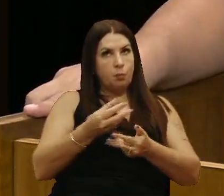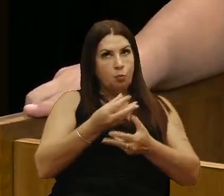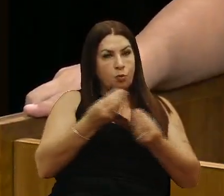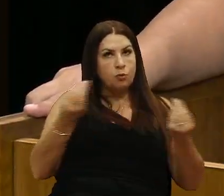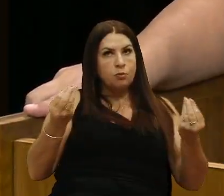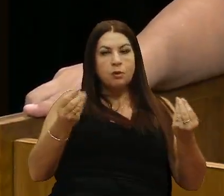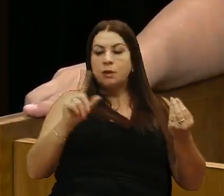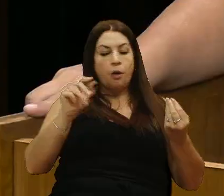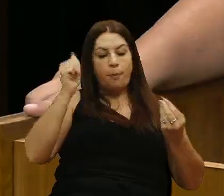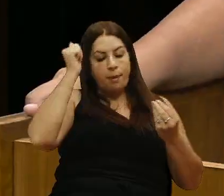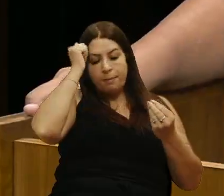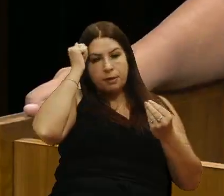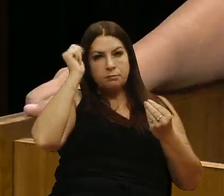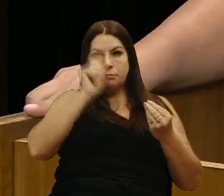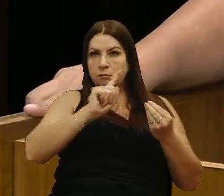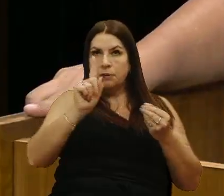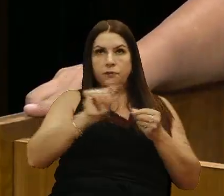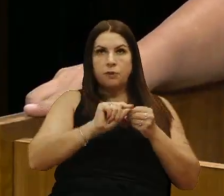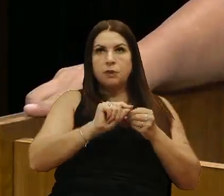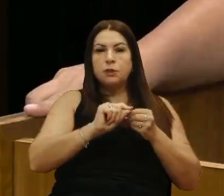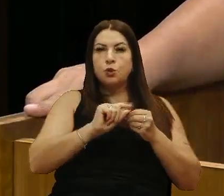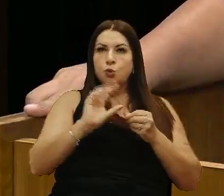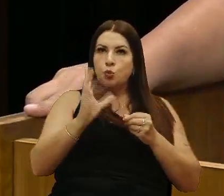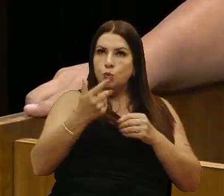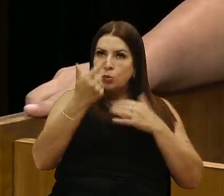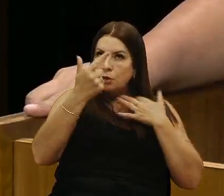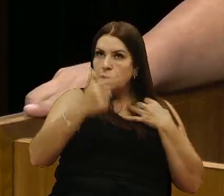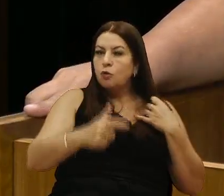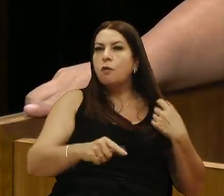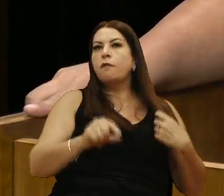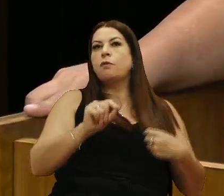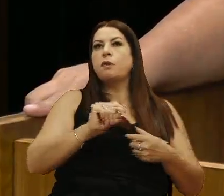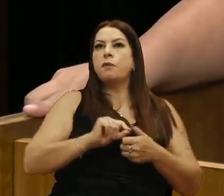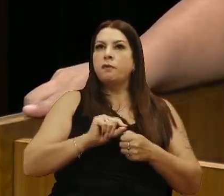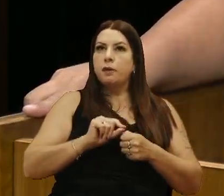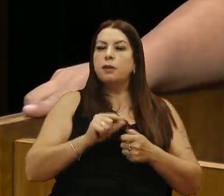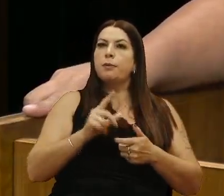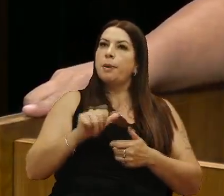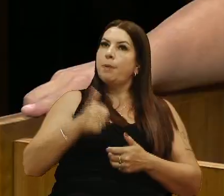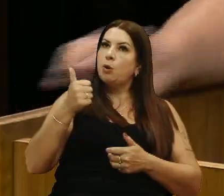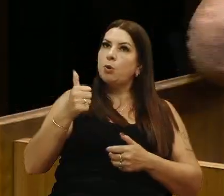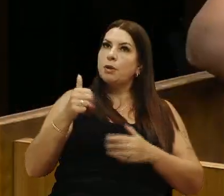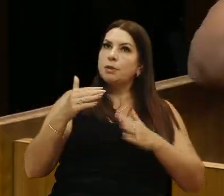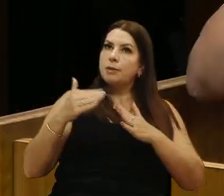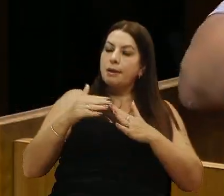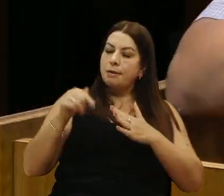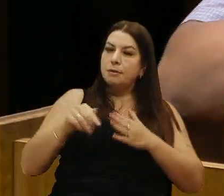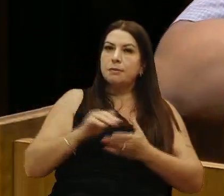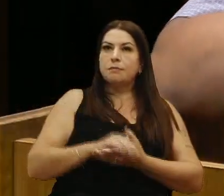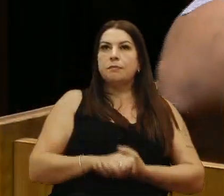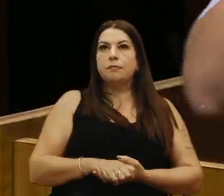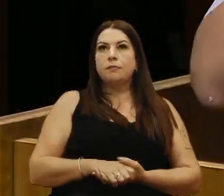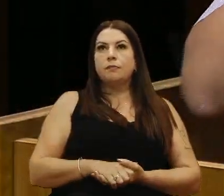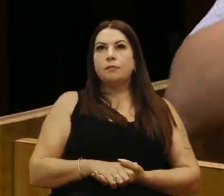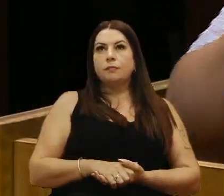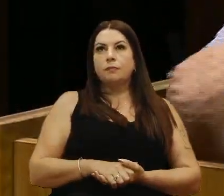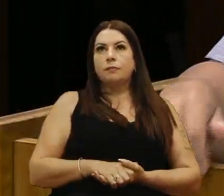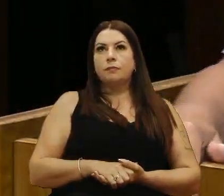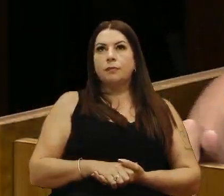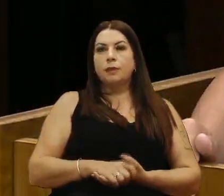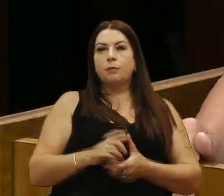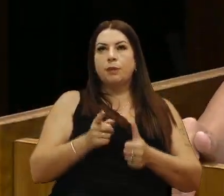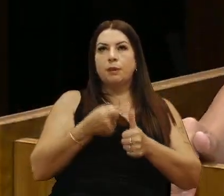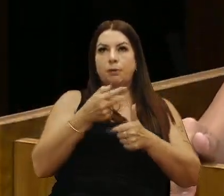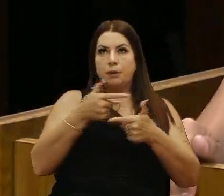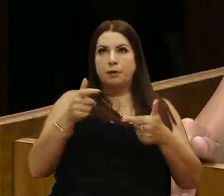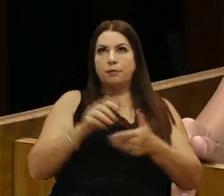não me arrependo e faria absolutamente tudo o que foi para melhorar essa casa legislativa. Então, a primeira